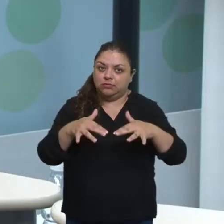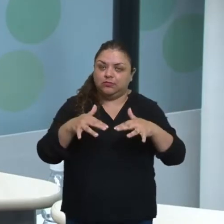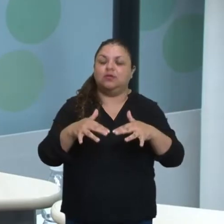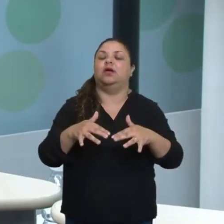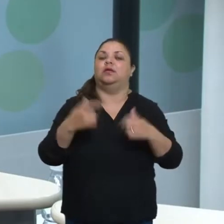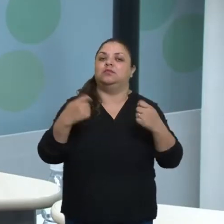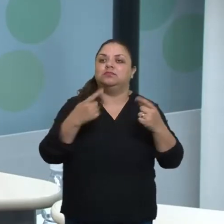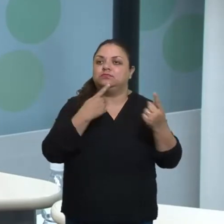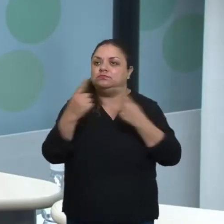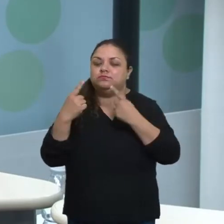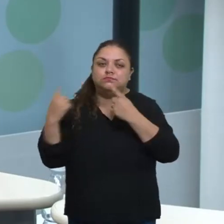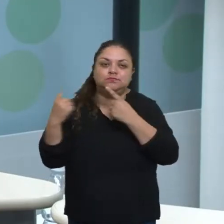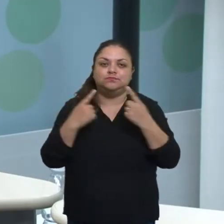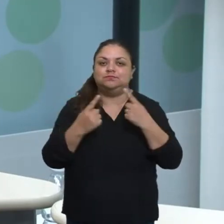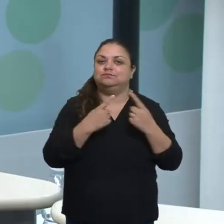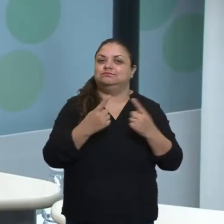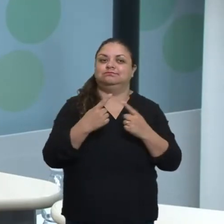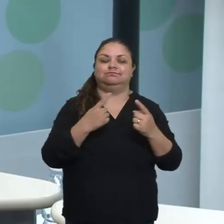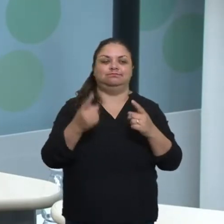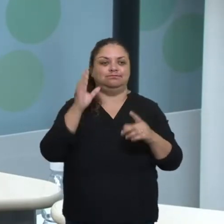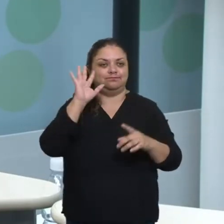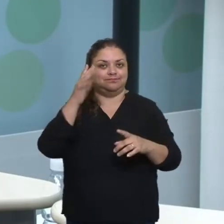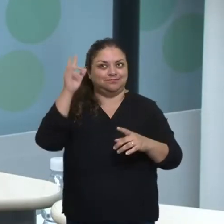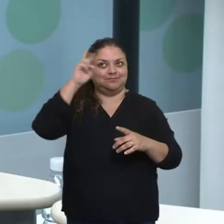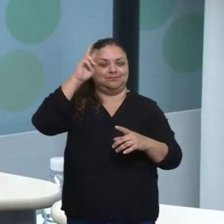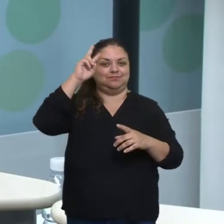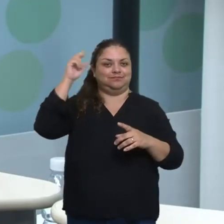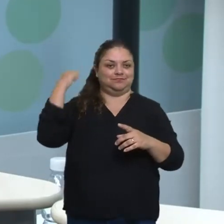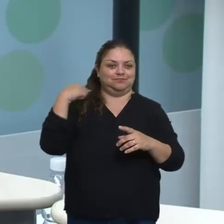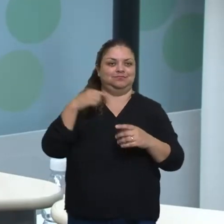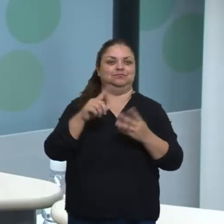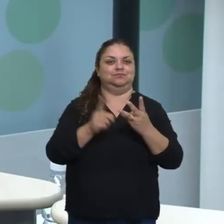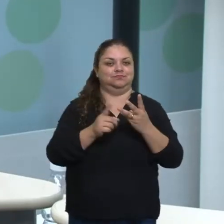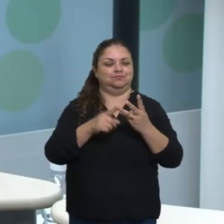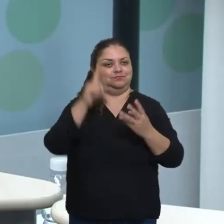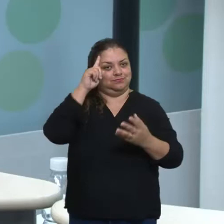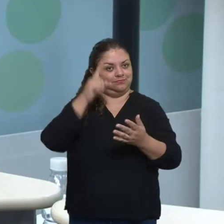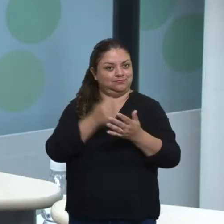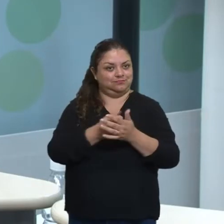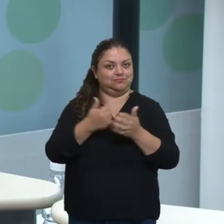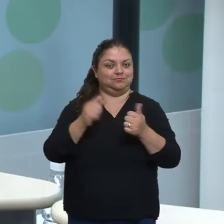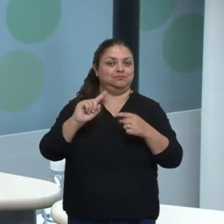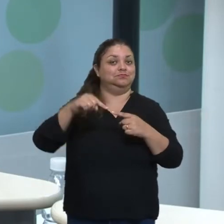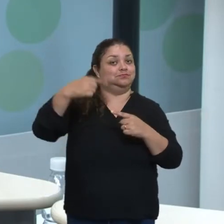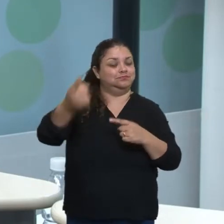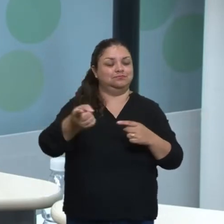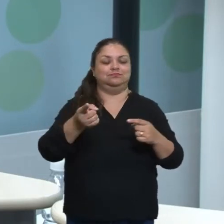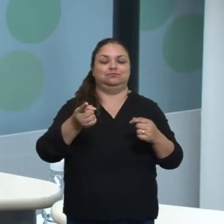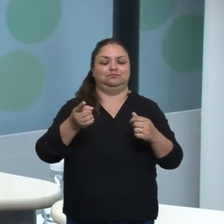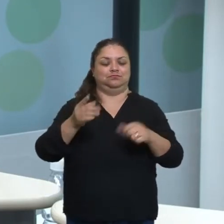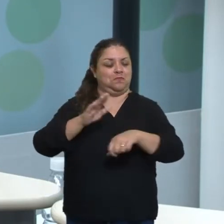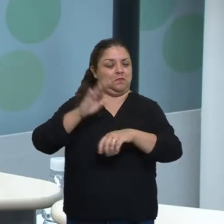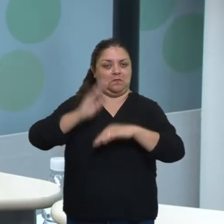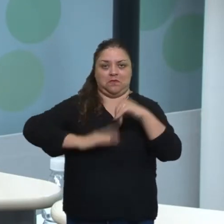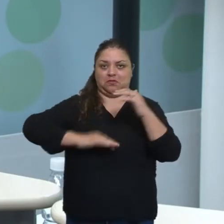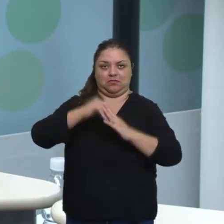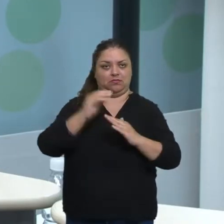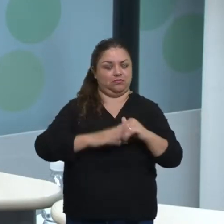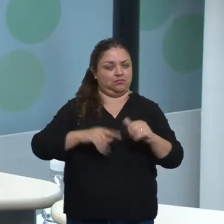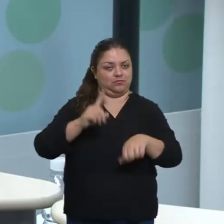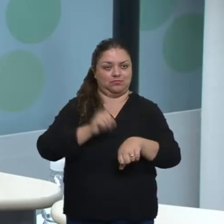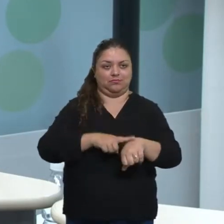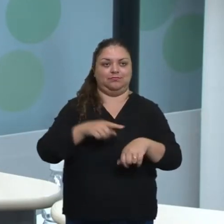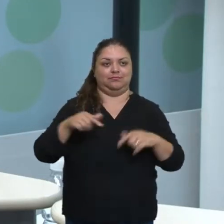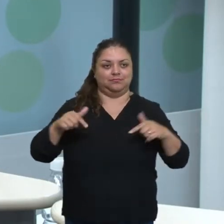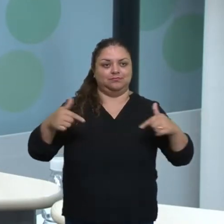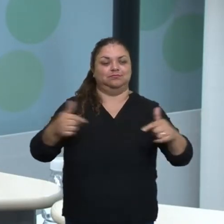que quando eles são retomados né a isso tá garantido tanto o percurso formativo de estudante ou seja o seu